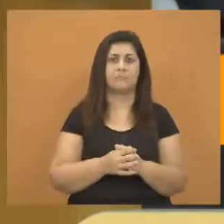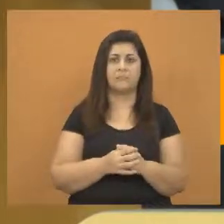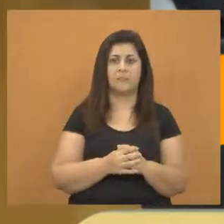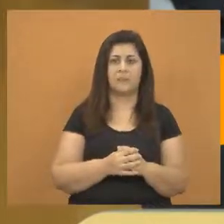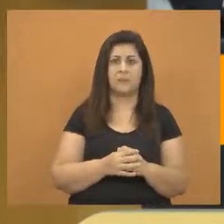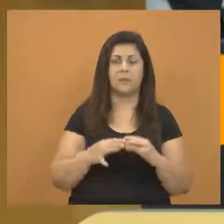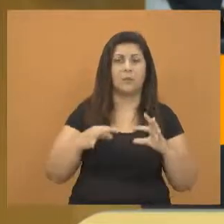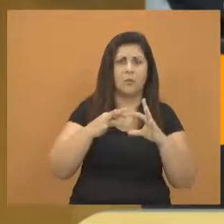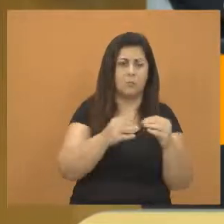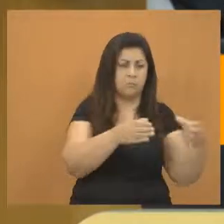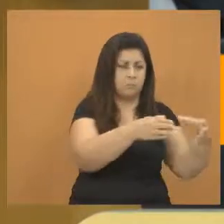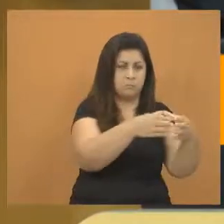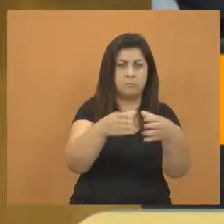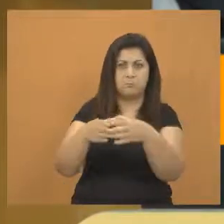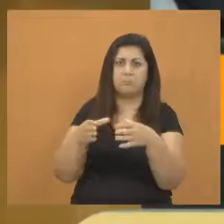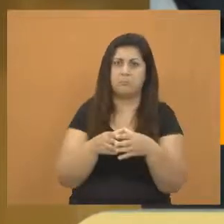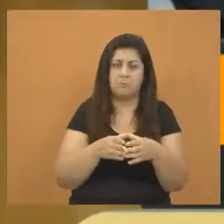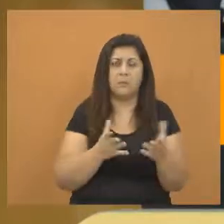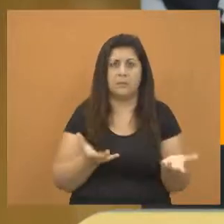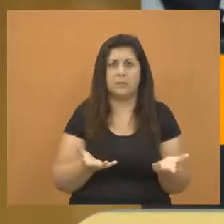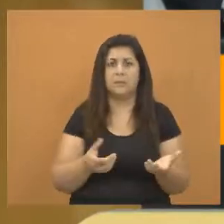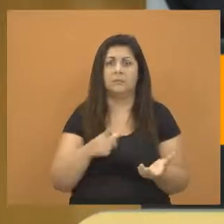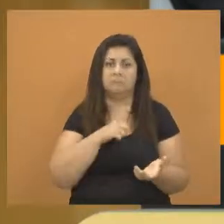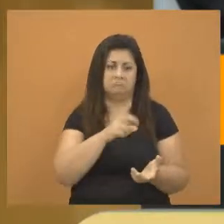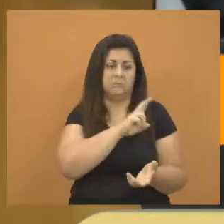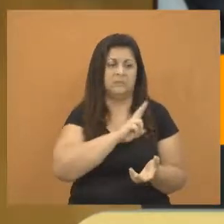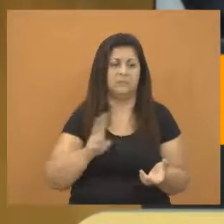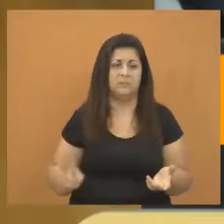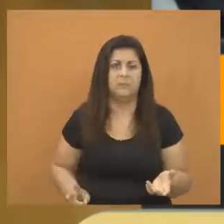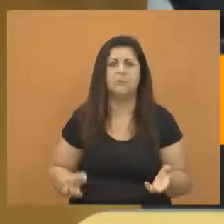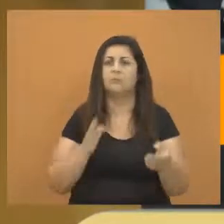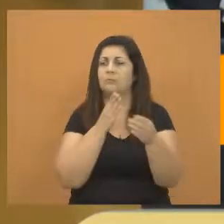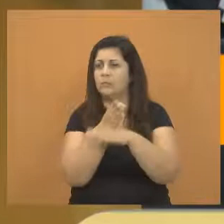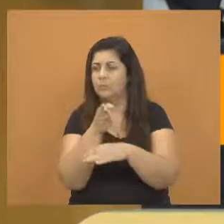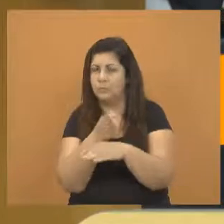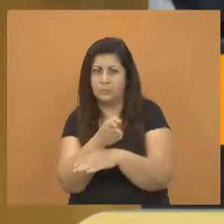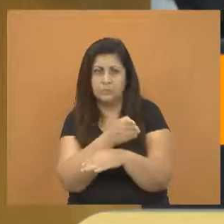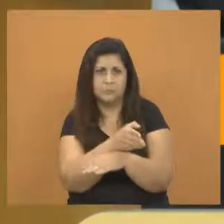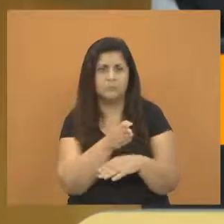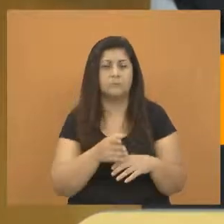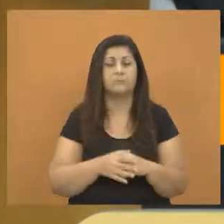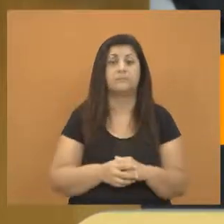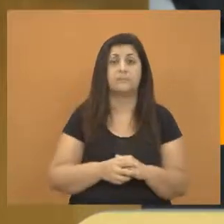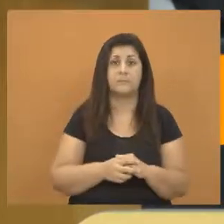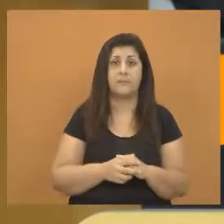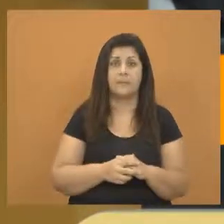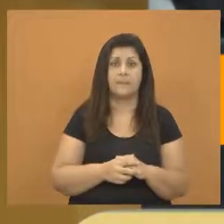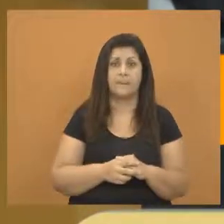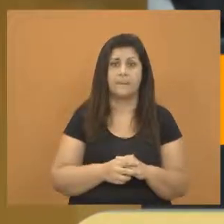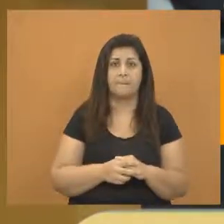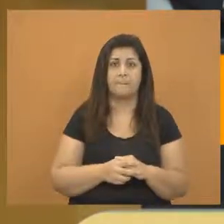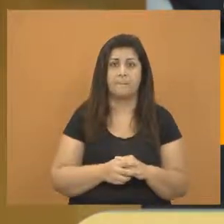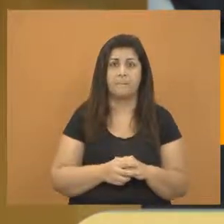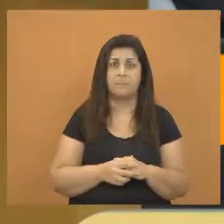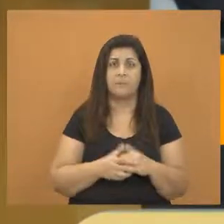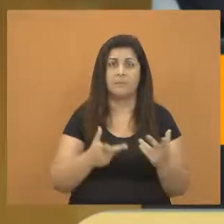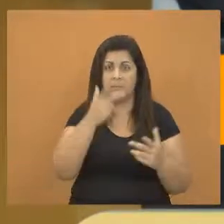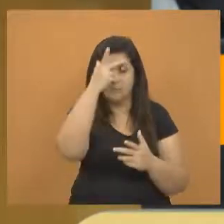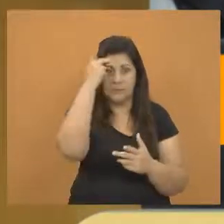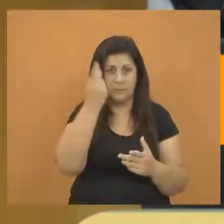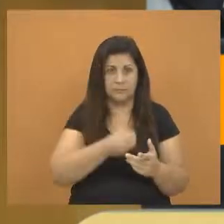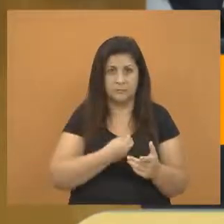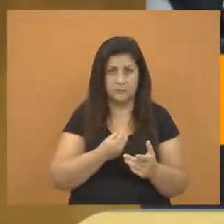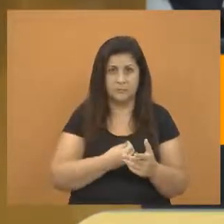em todos os bairros da cidade. Alguns vereadores estiveram presentes em várias delas, para que os moradores munícipes